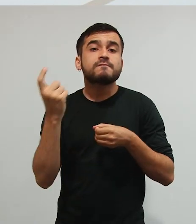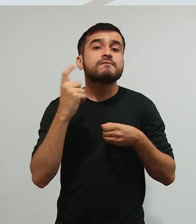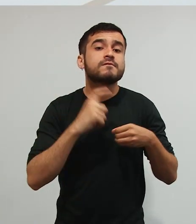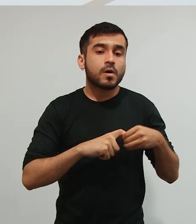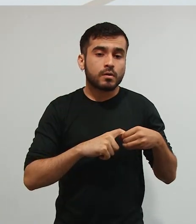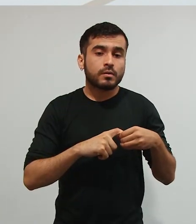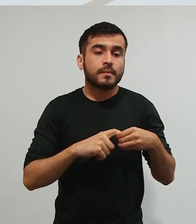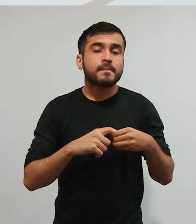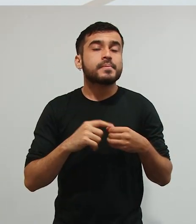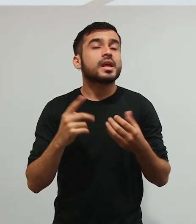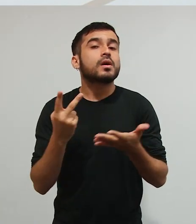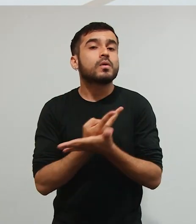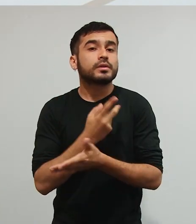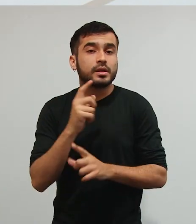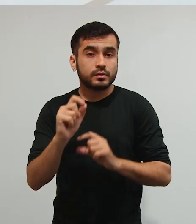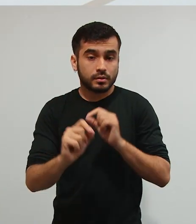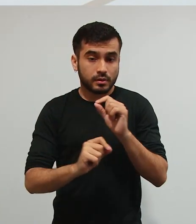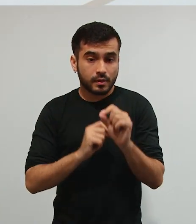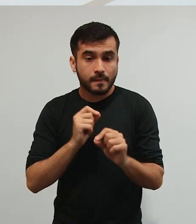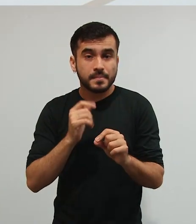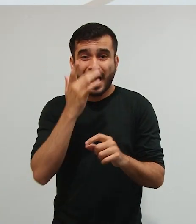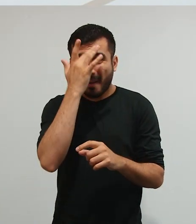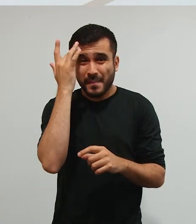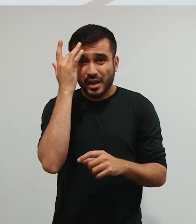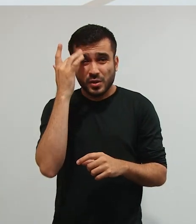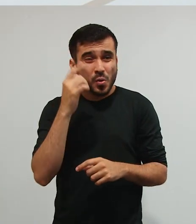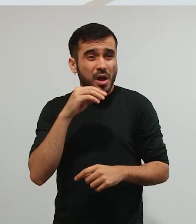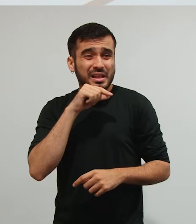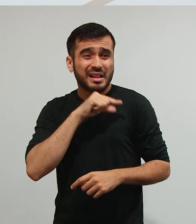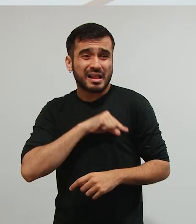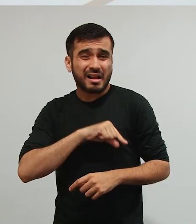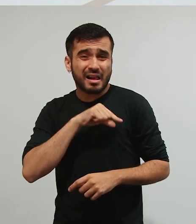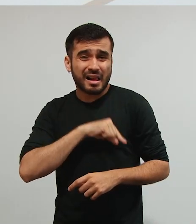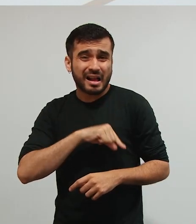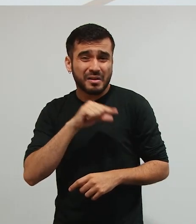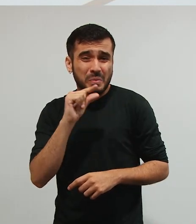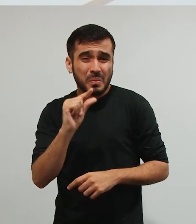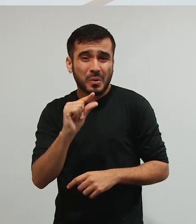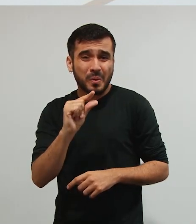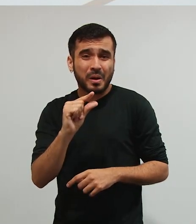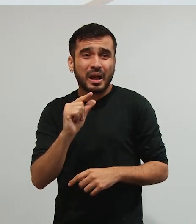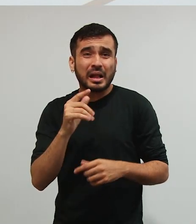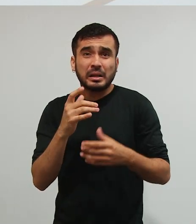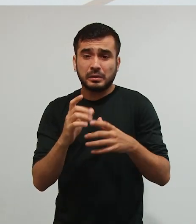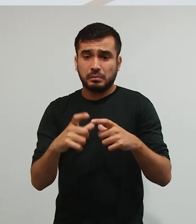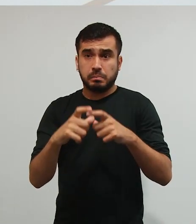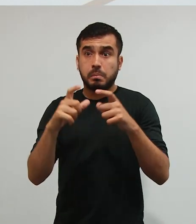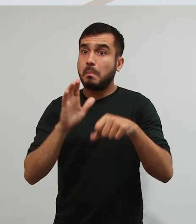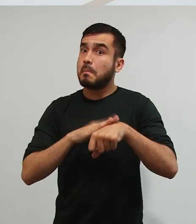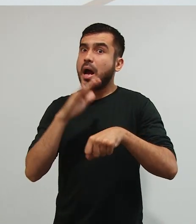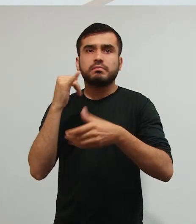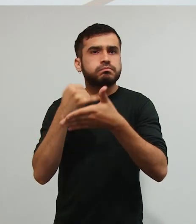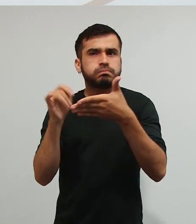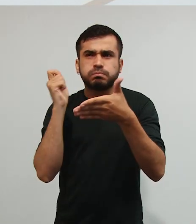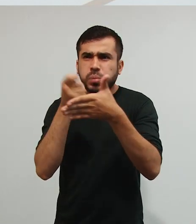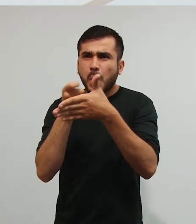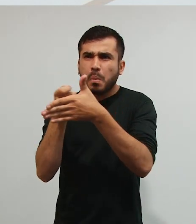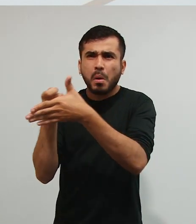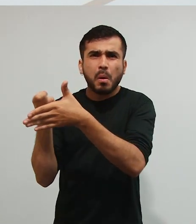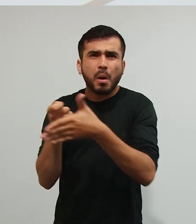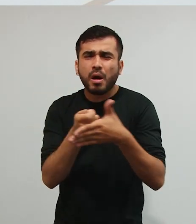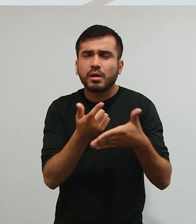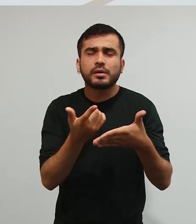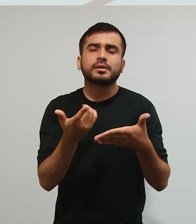acontecendo? A maior incidência de carga tributária em quem não tem condição de pagar. Então, vai ficando muito pesado para